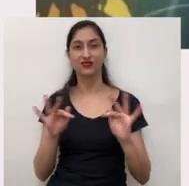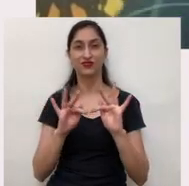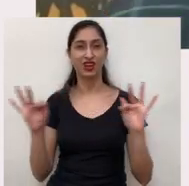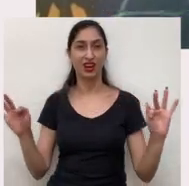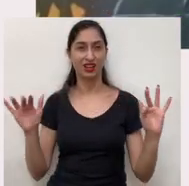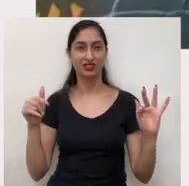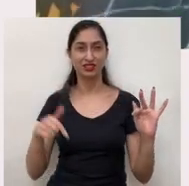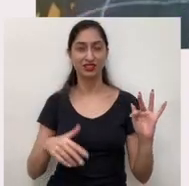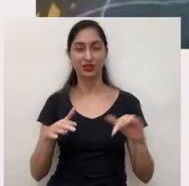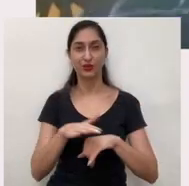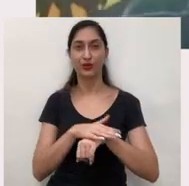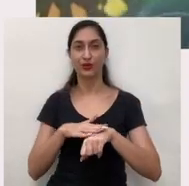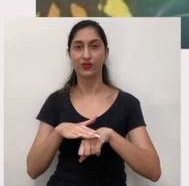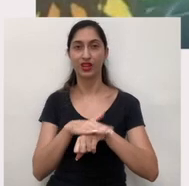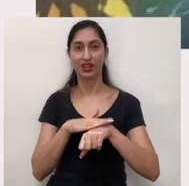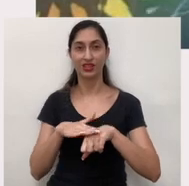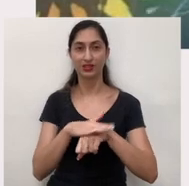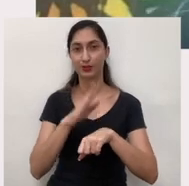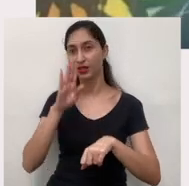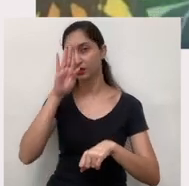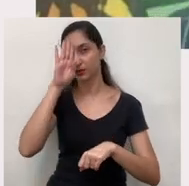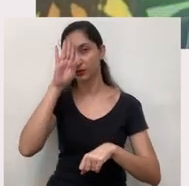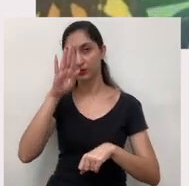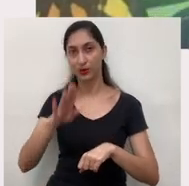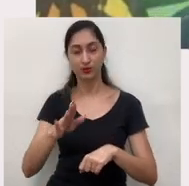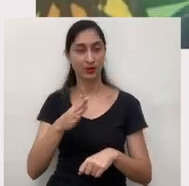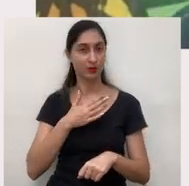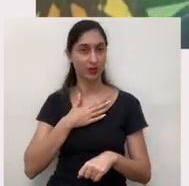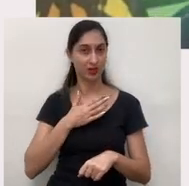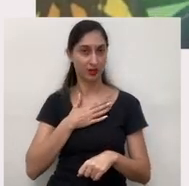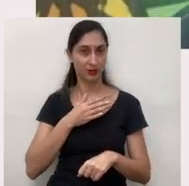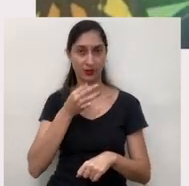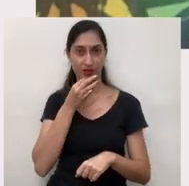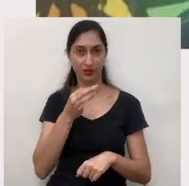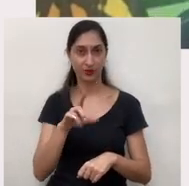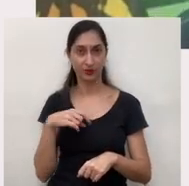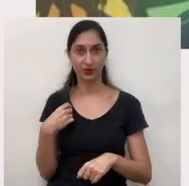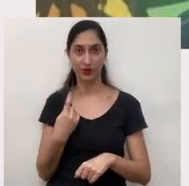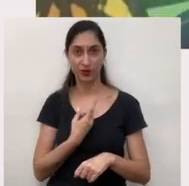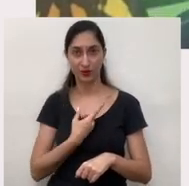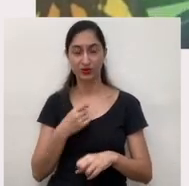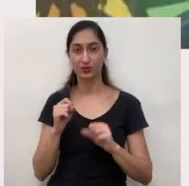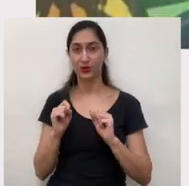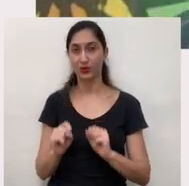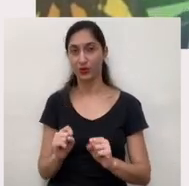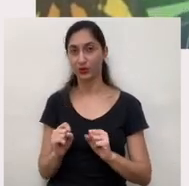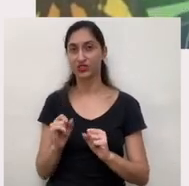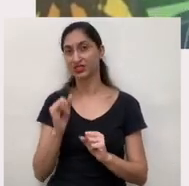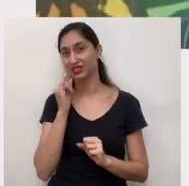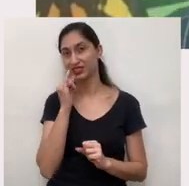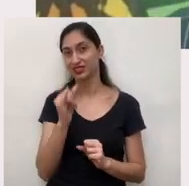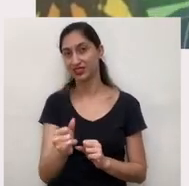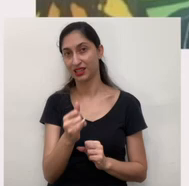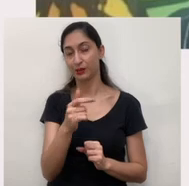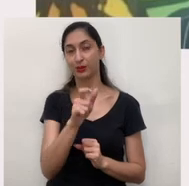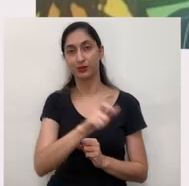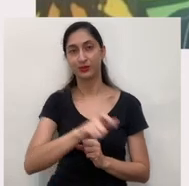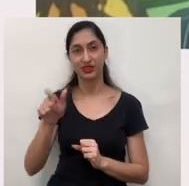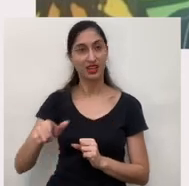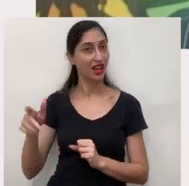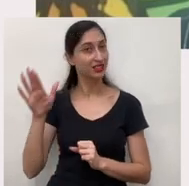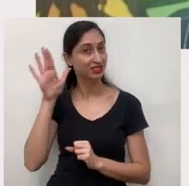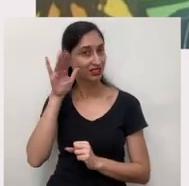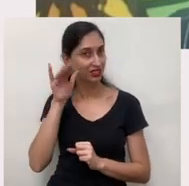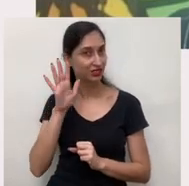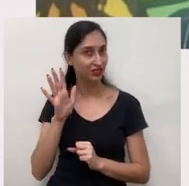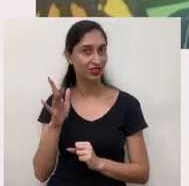com você hoje? E eu acho que uma pílula que talvez a gente possa deixar hoje para quem nos assiste é uma fala que você